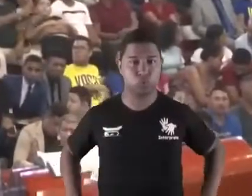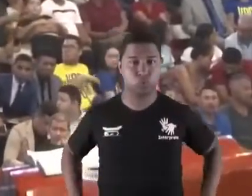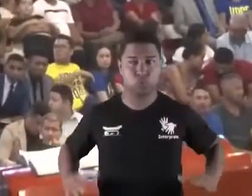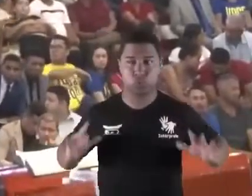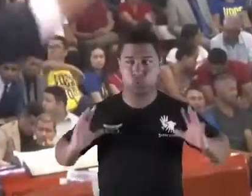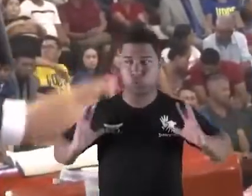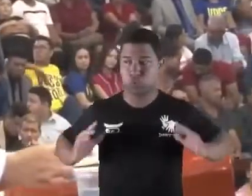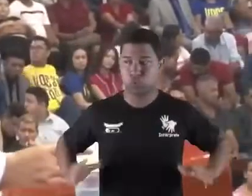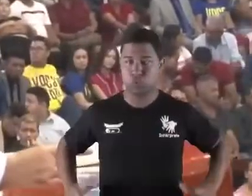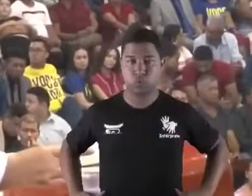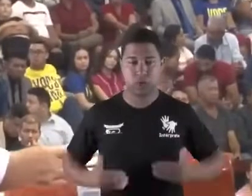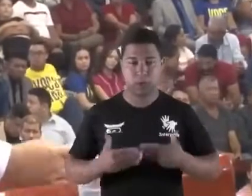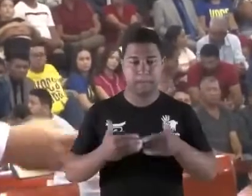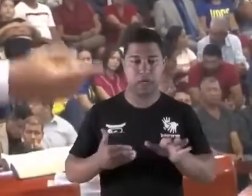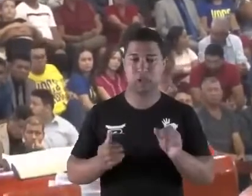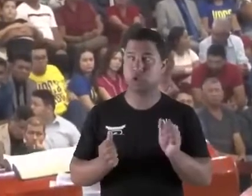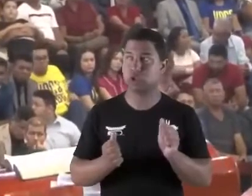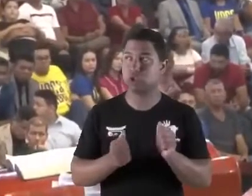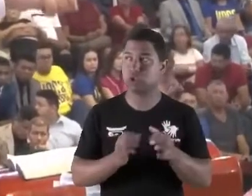em cima,